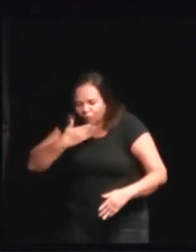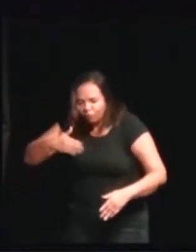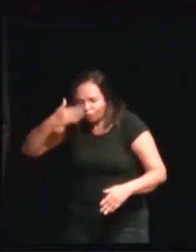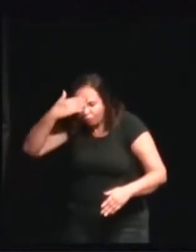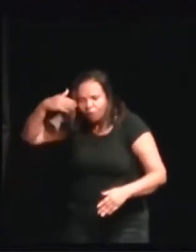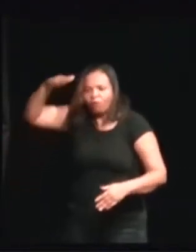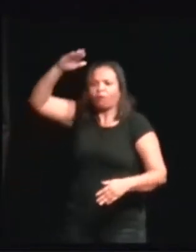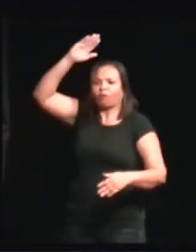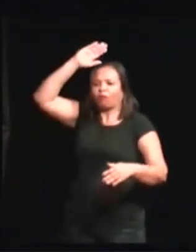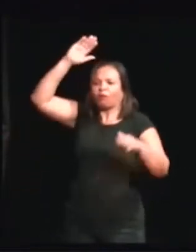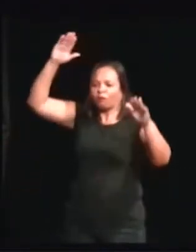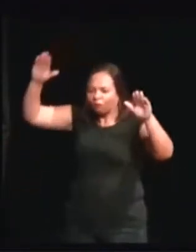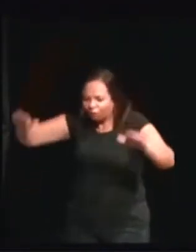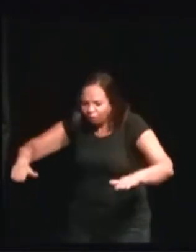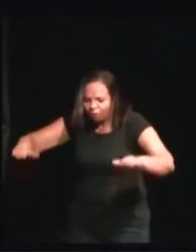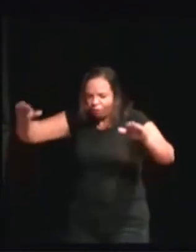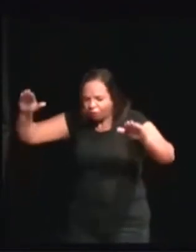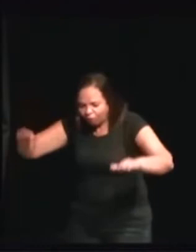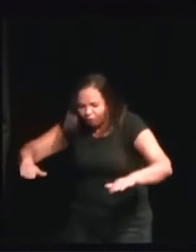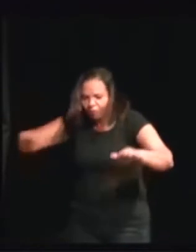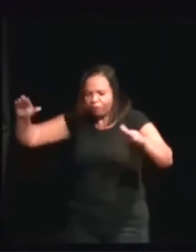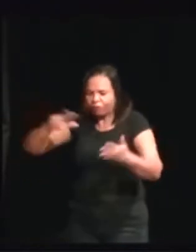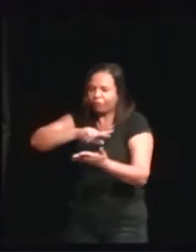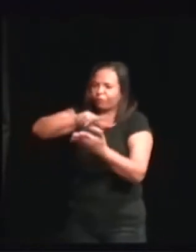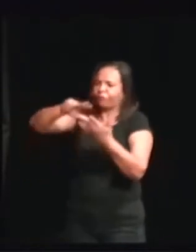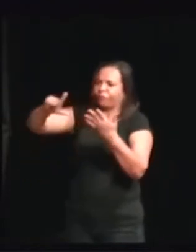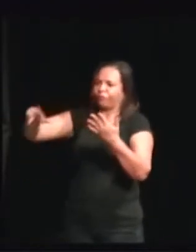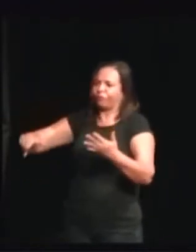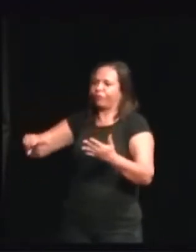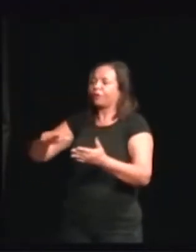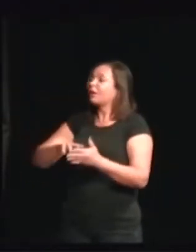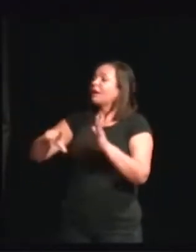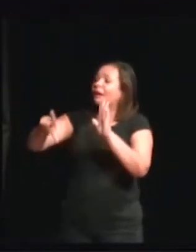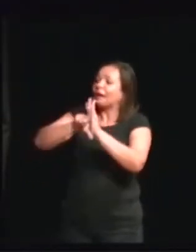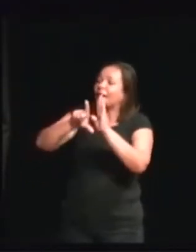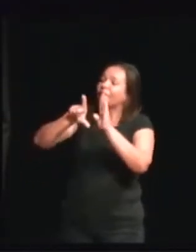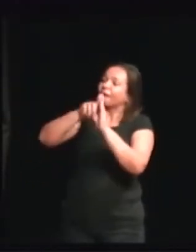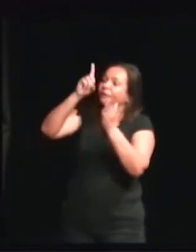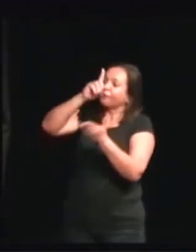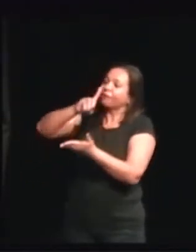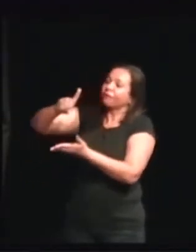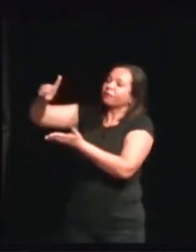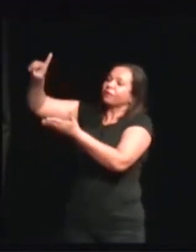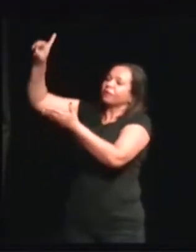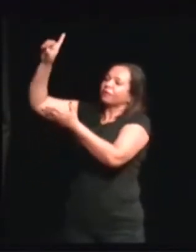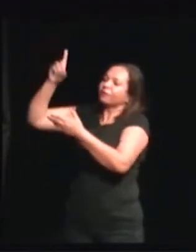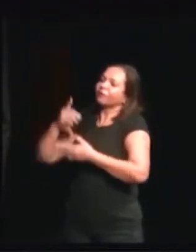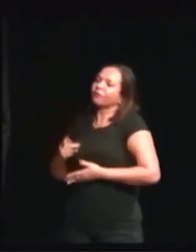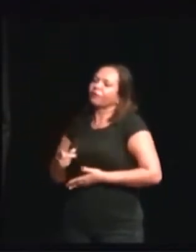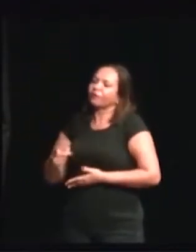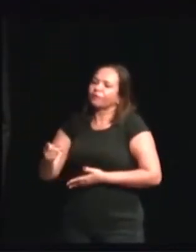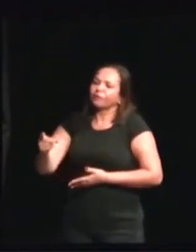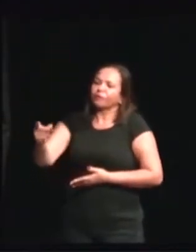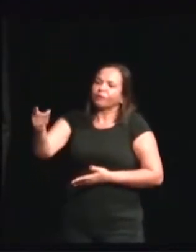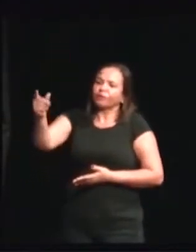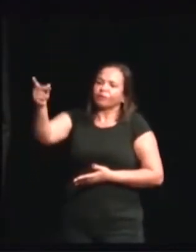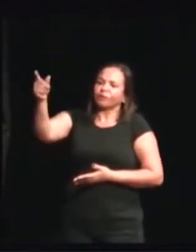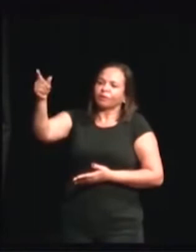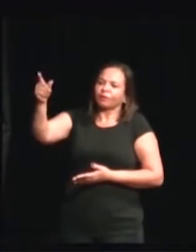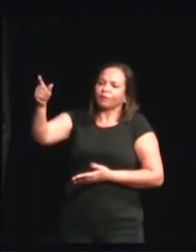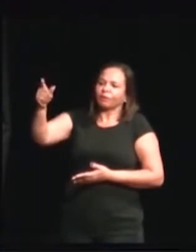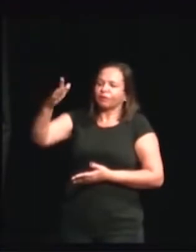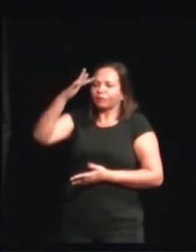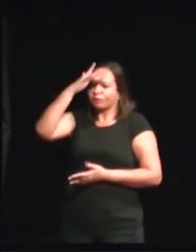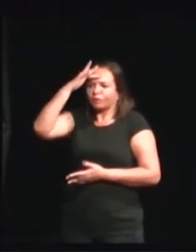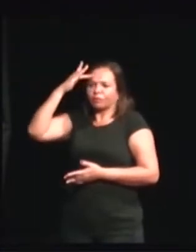para os judeus, do Bhagavad Gita e dos Upanishads para os hindus, a lei de Deus infinita e de um ser que está para além